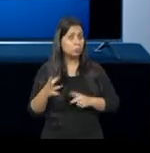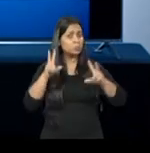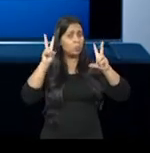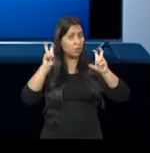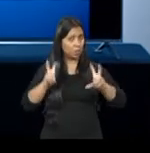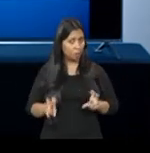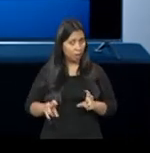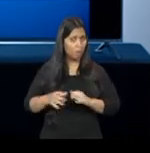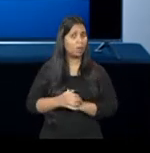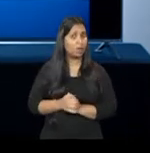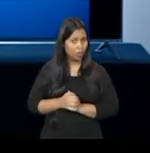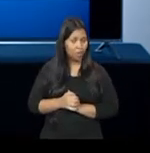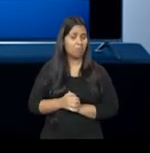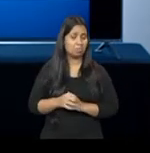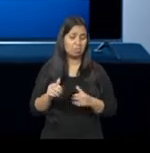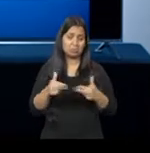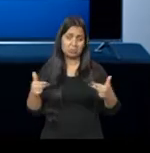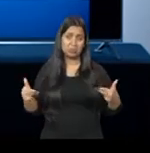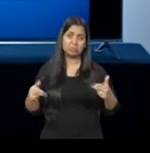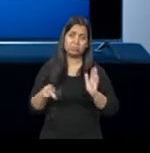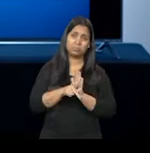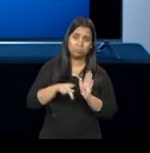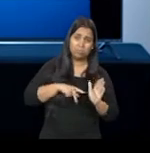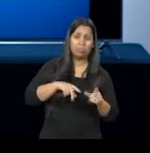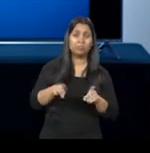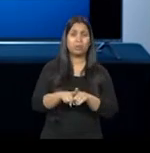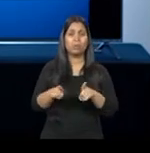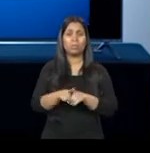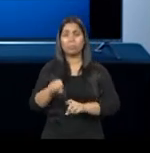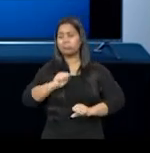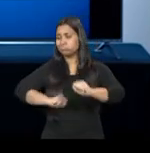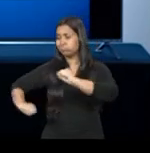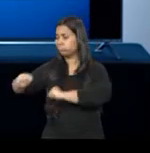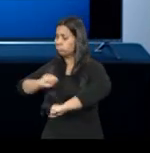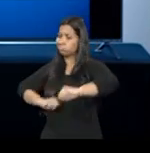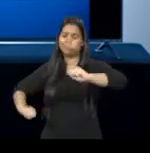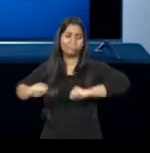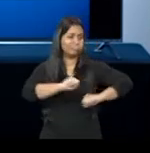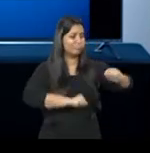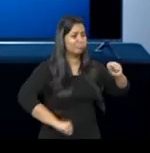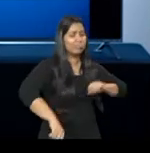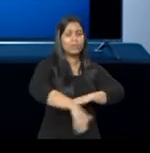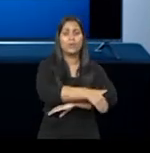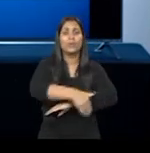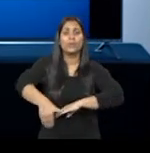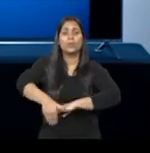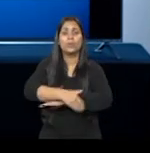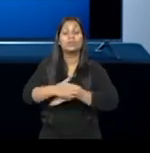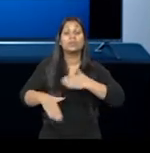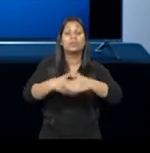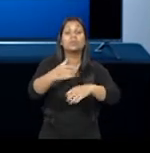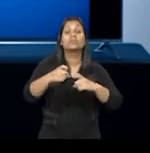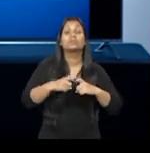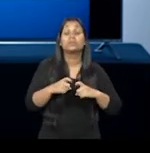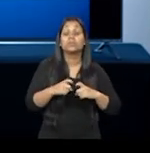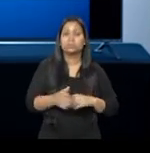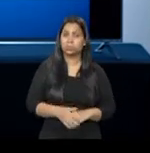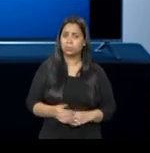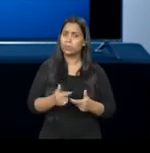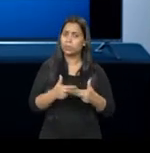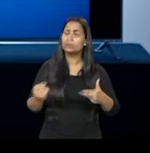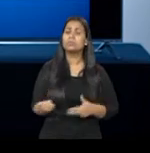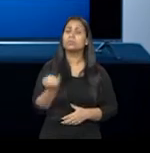assuntos relacionados aos hábitos de higiene, ao saneamento básico, aos avanços da ciência e da medicina e como